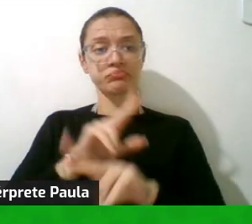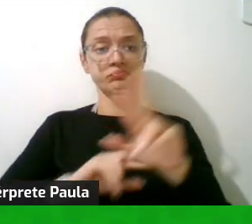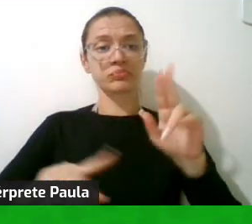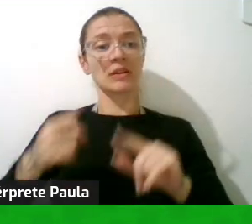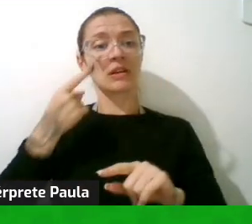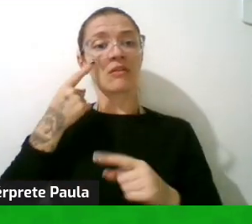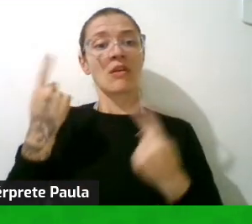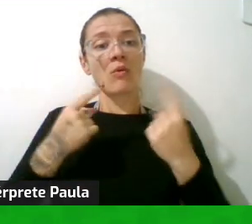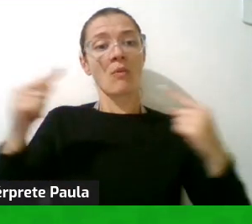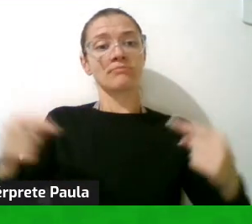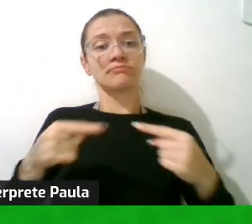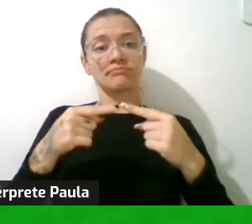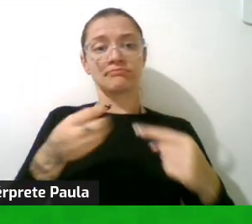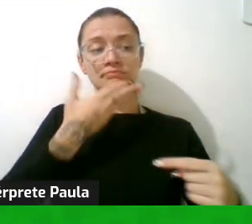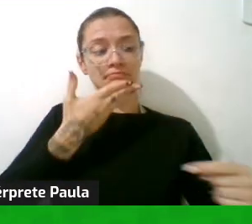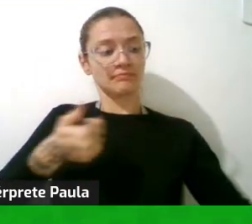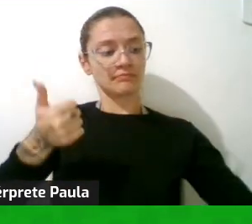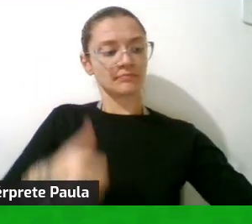agradável.